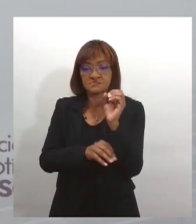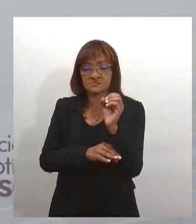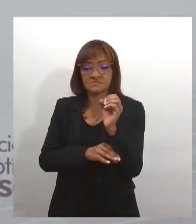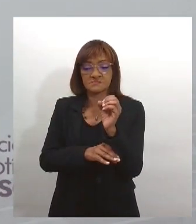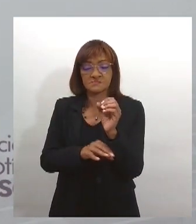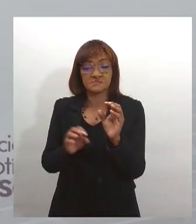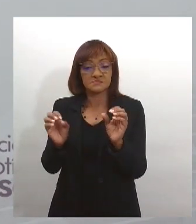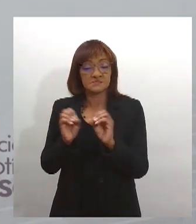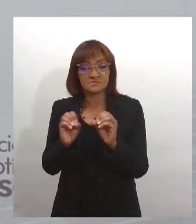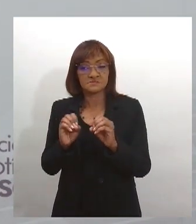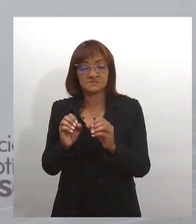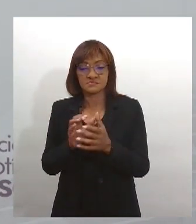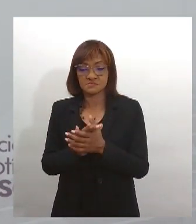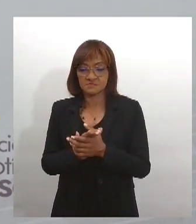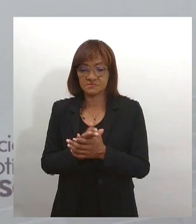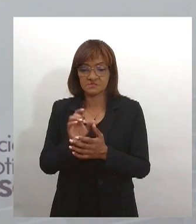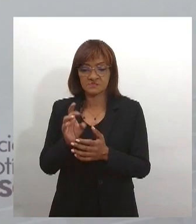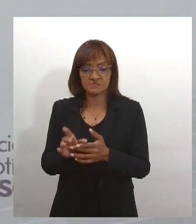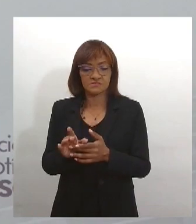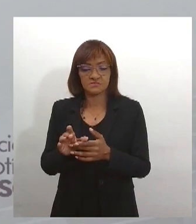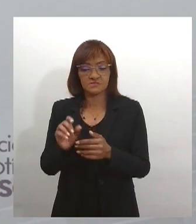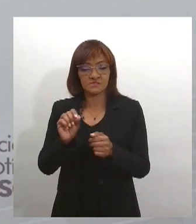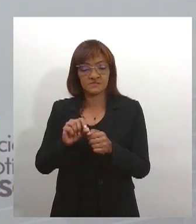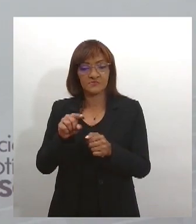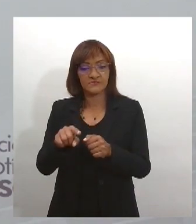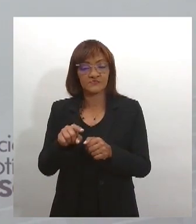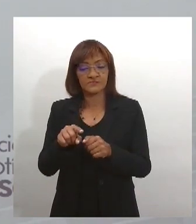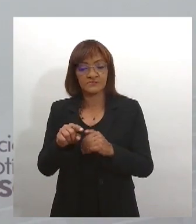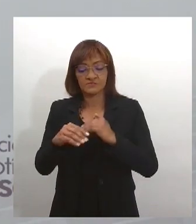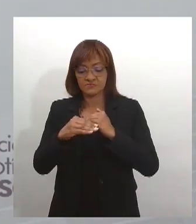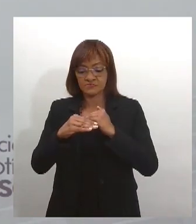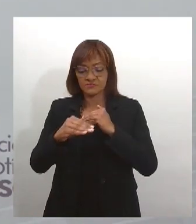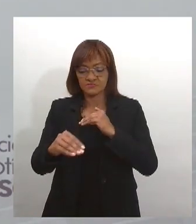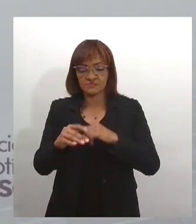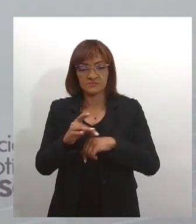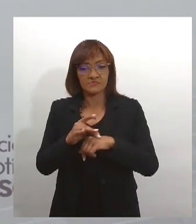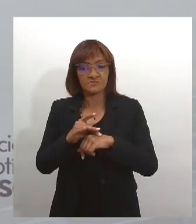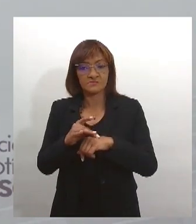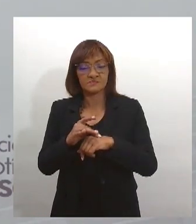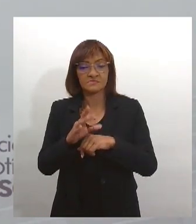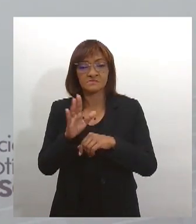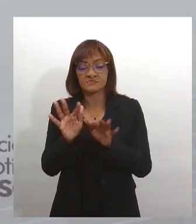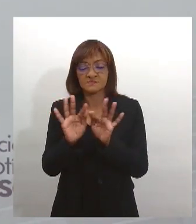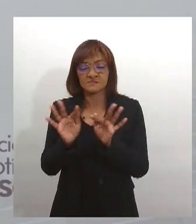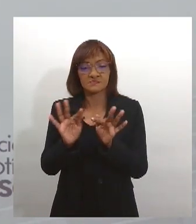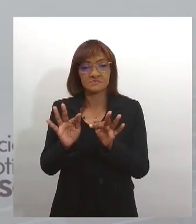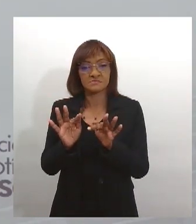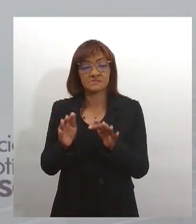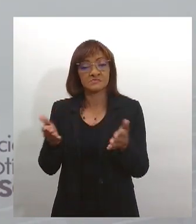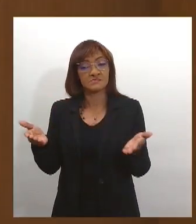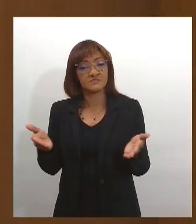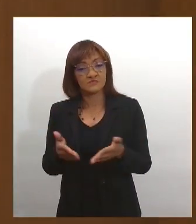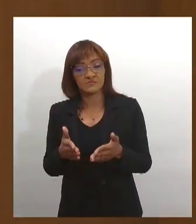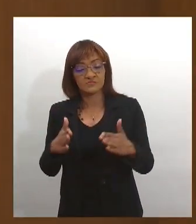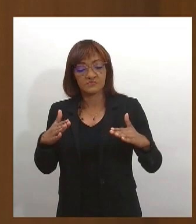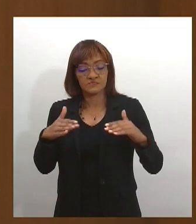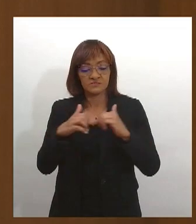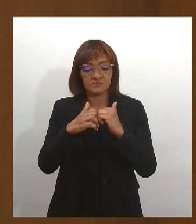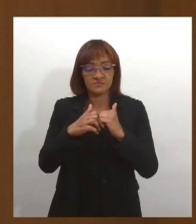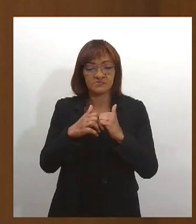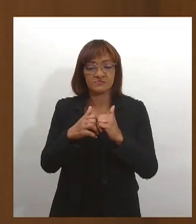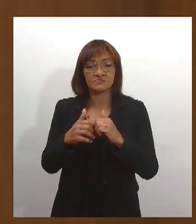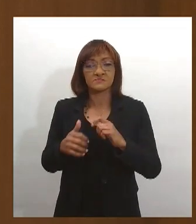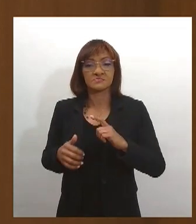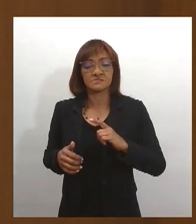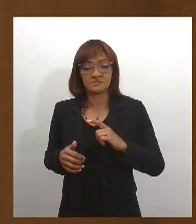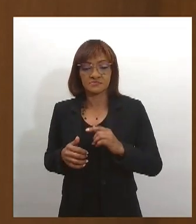somente colocado lá uma borra de asfalto entregue com o meio fio, isso tem vitimado, né, muitas pessoas. Manuel